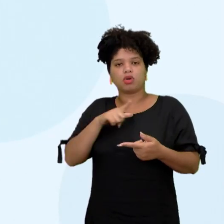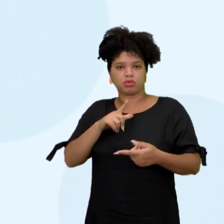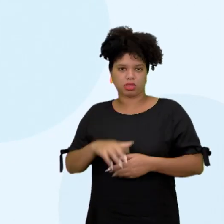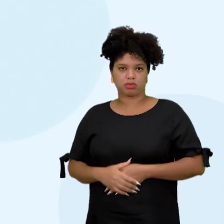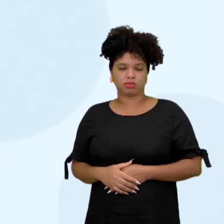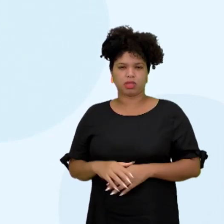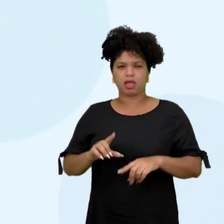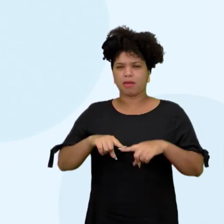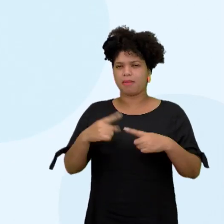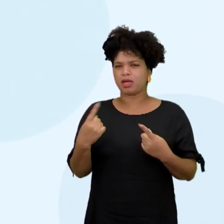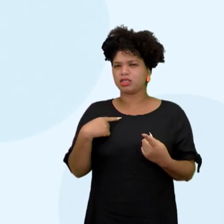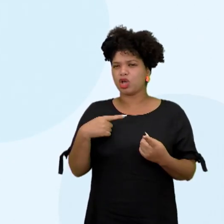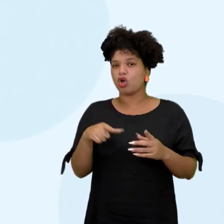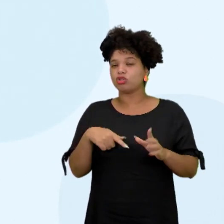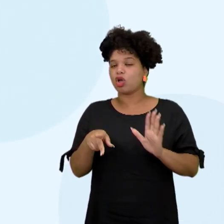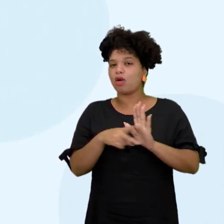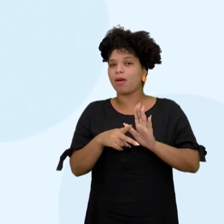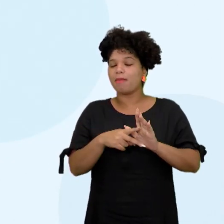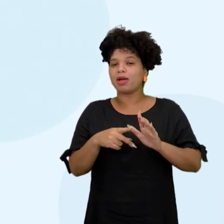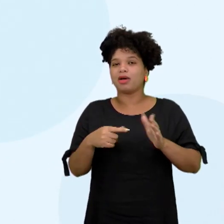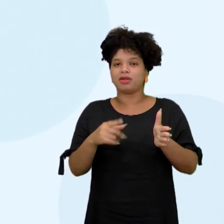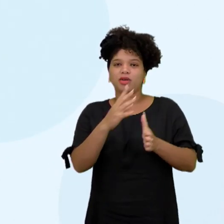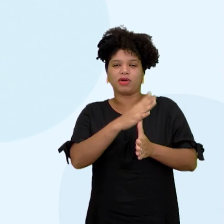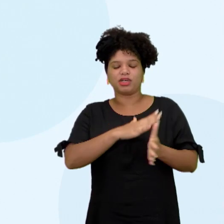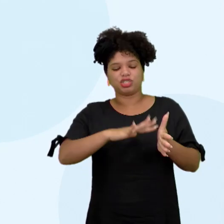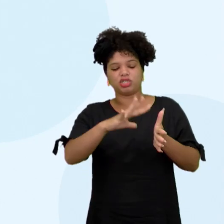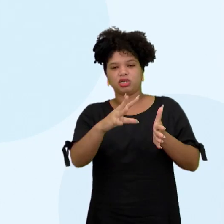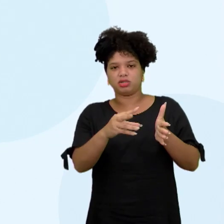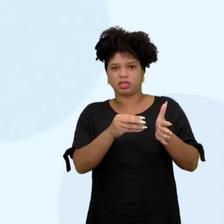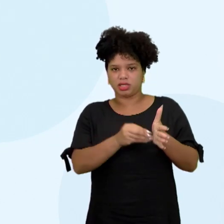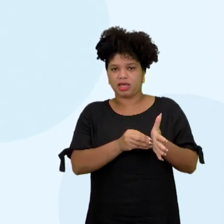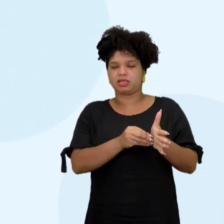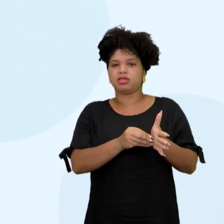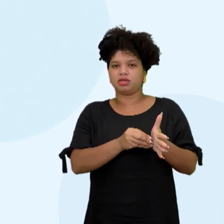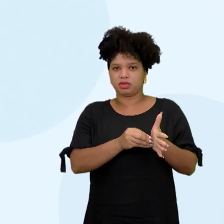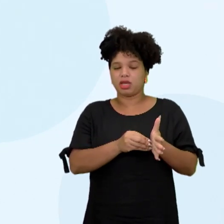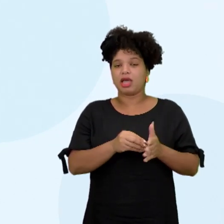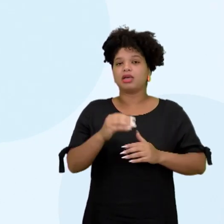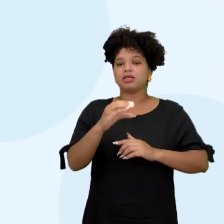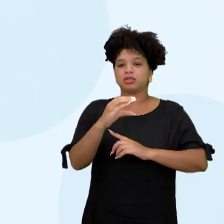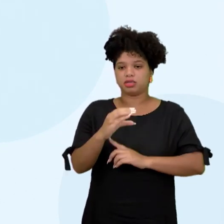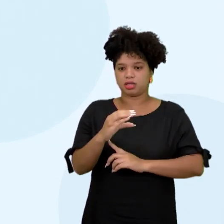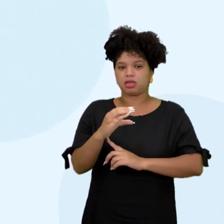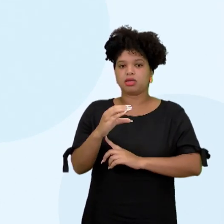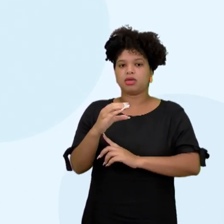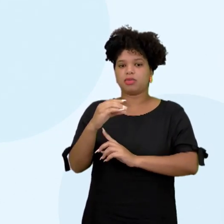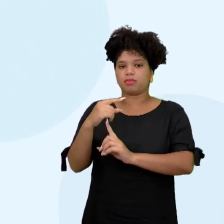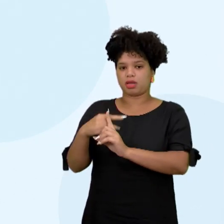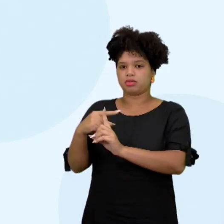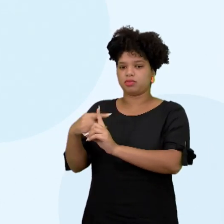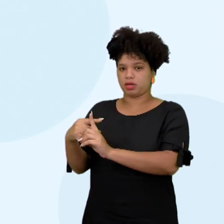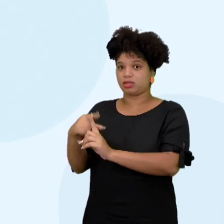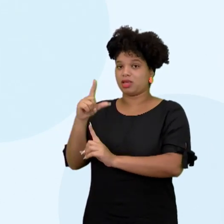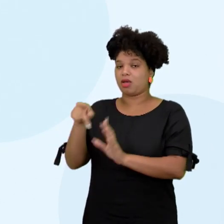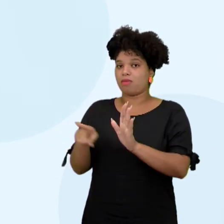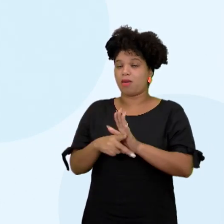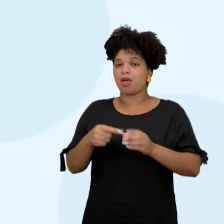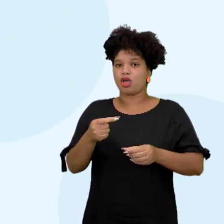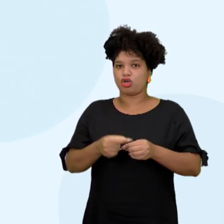E ele é programado em linguagem C++, tá? Com adição de alguns métodos e funções que são no próprio